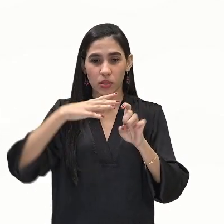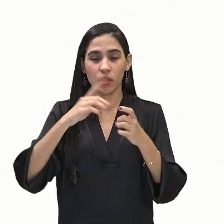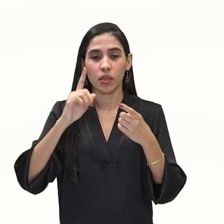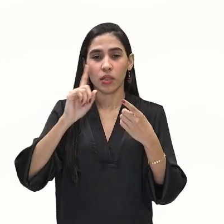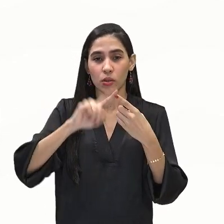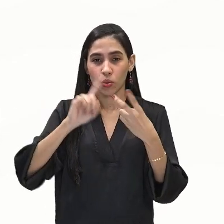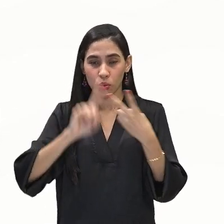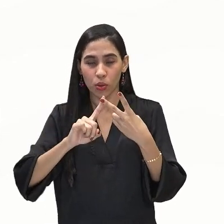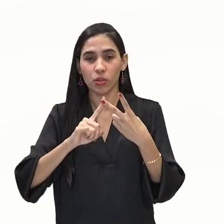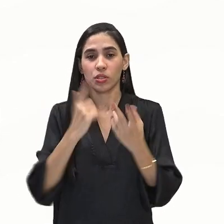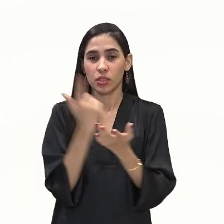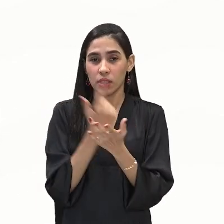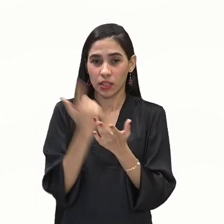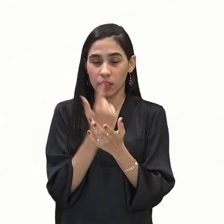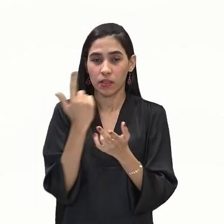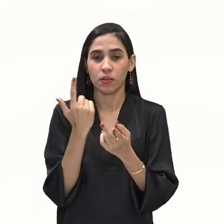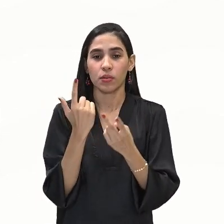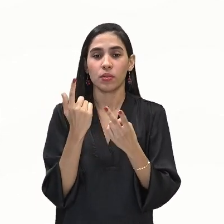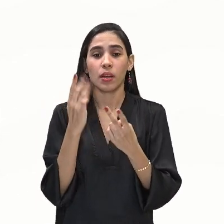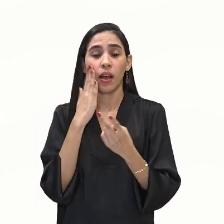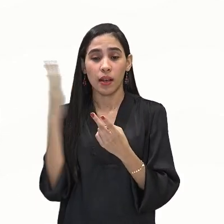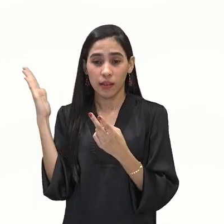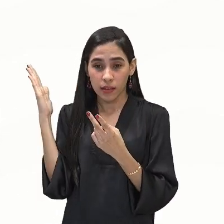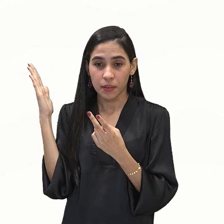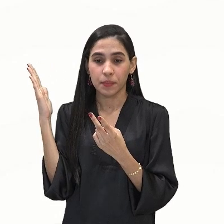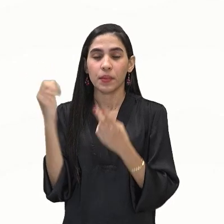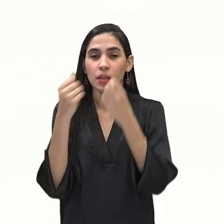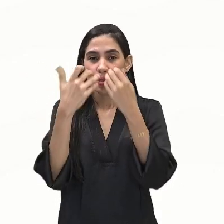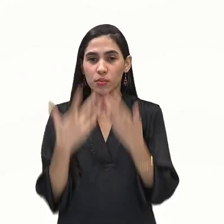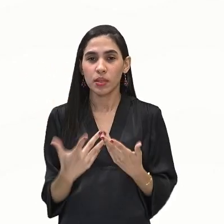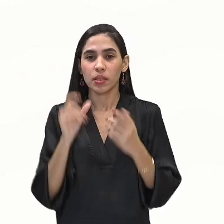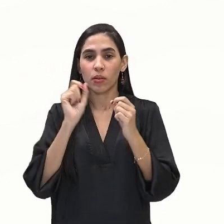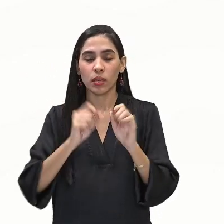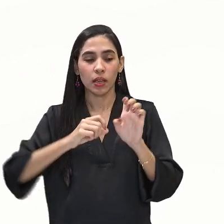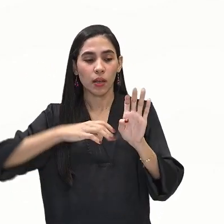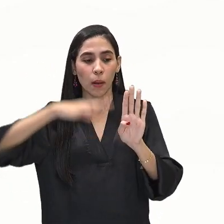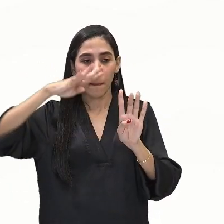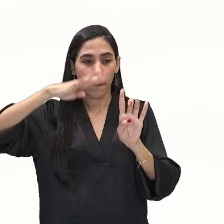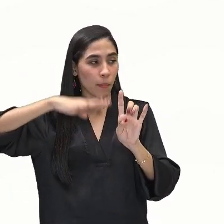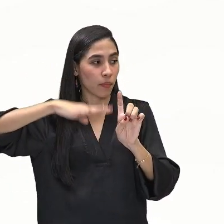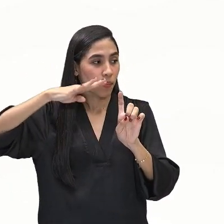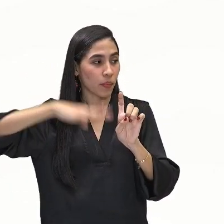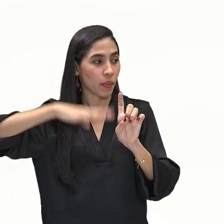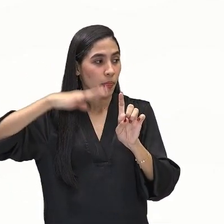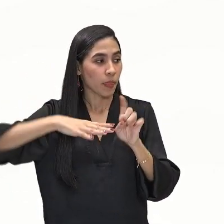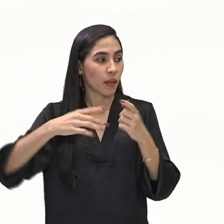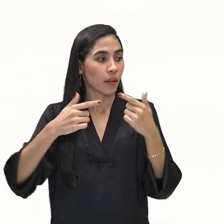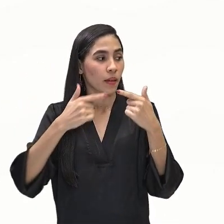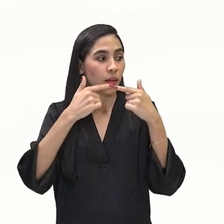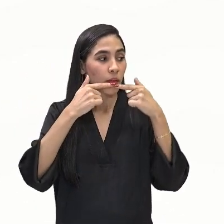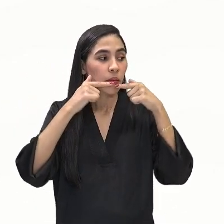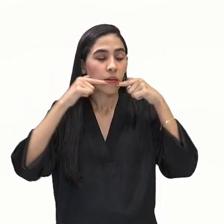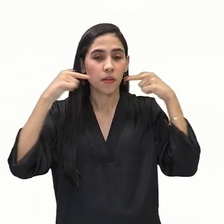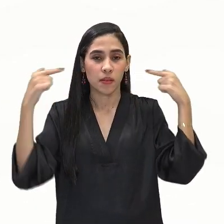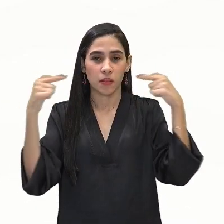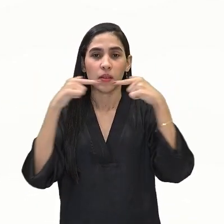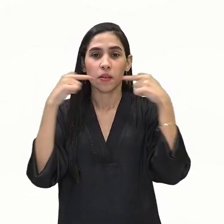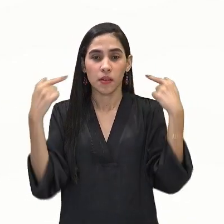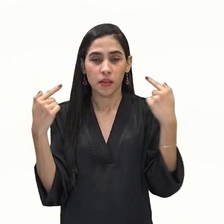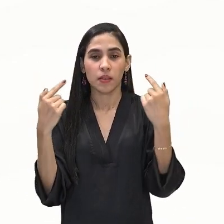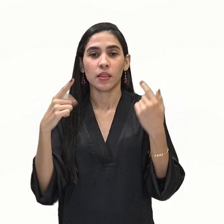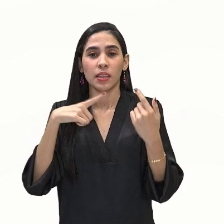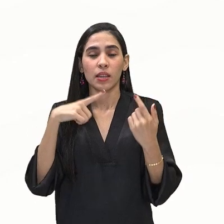romances, Iracema e Guarani, eles vão descrever o mito de criação do povo brasileiro a partir da ideia